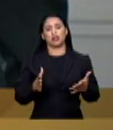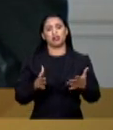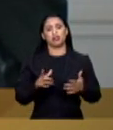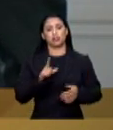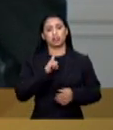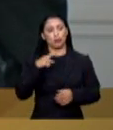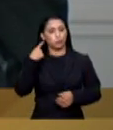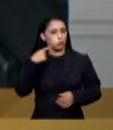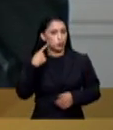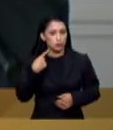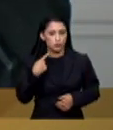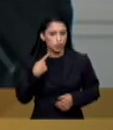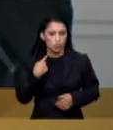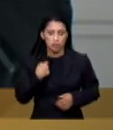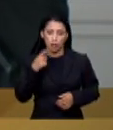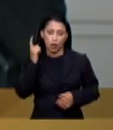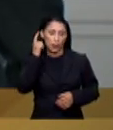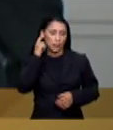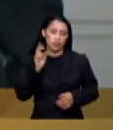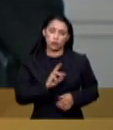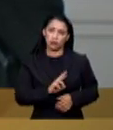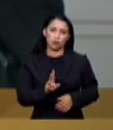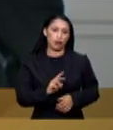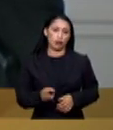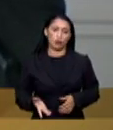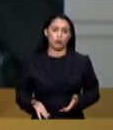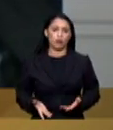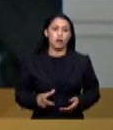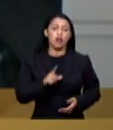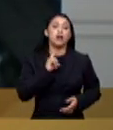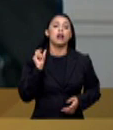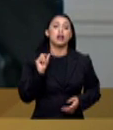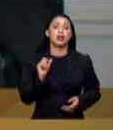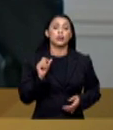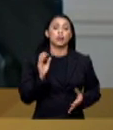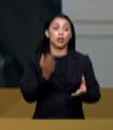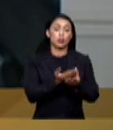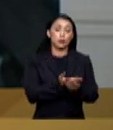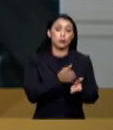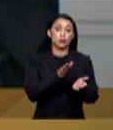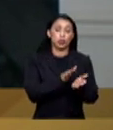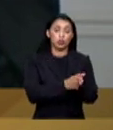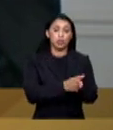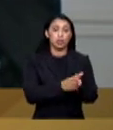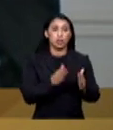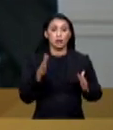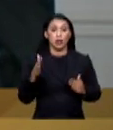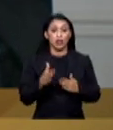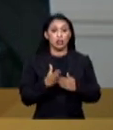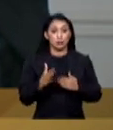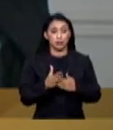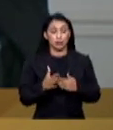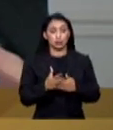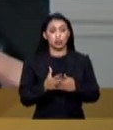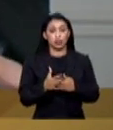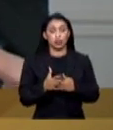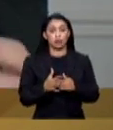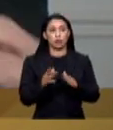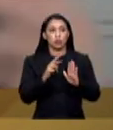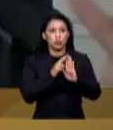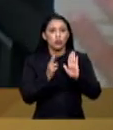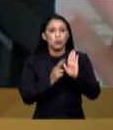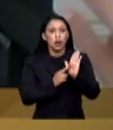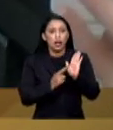da advocacia. Aqui se trata de uma previsão processual limitadora de uma